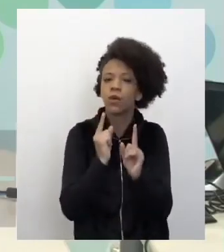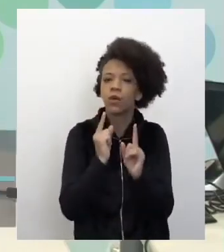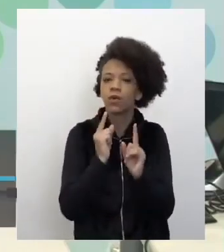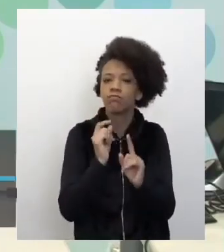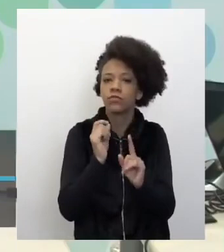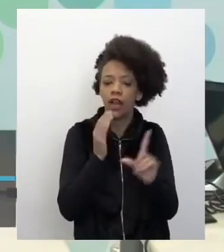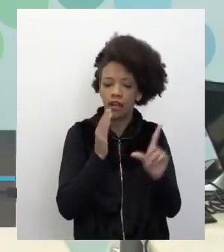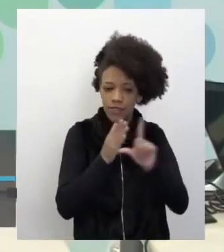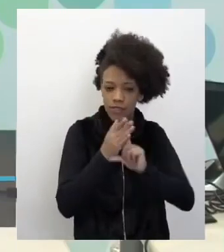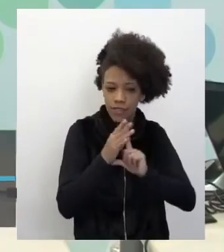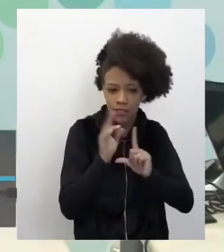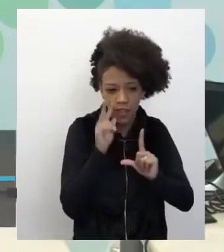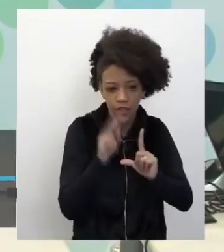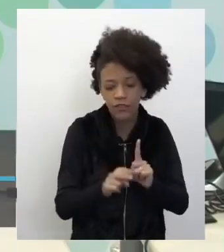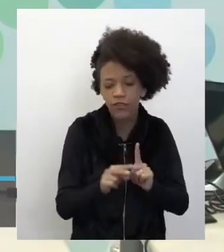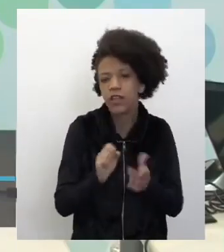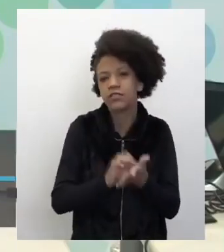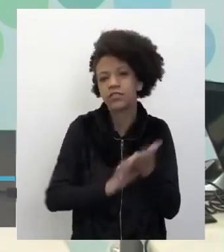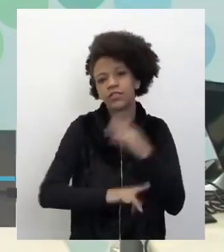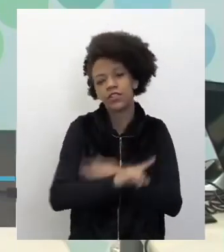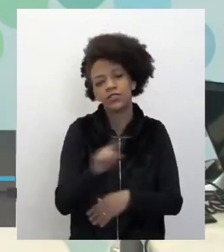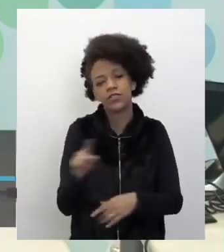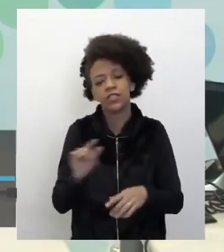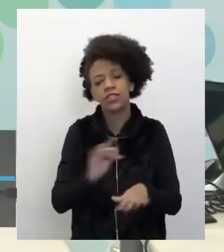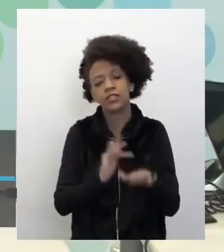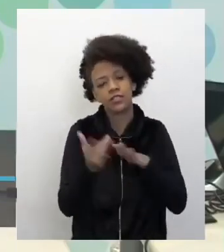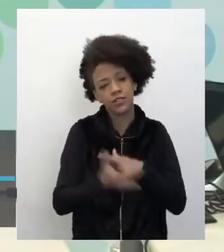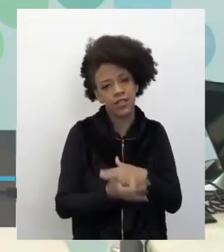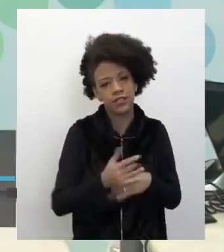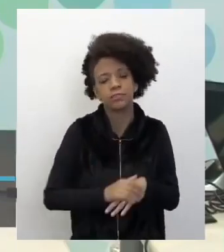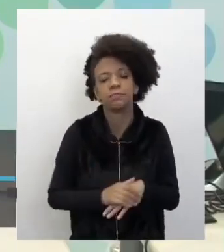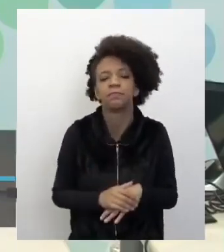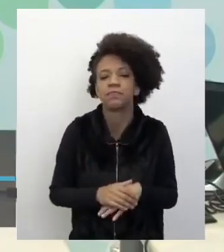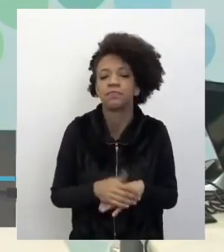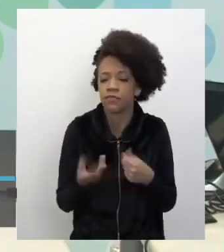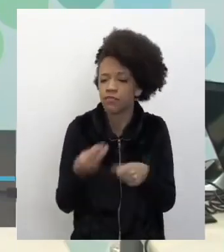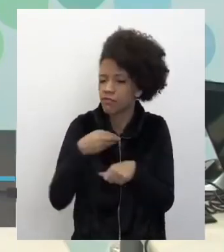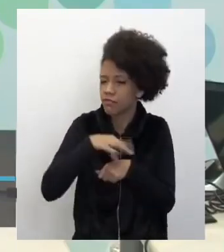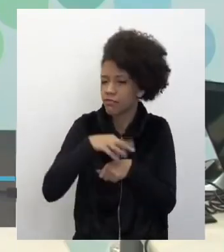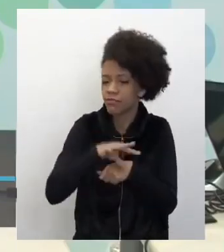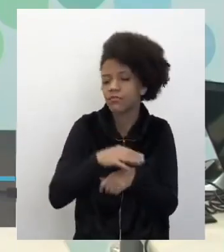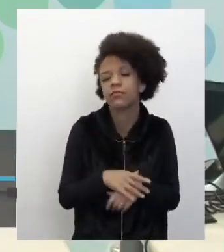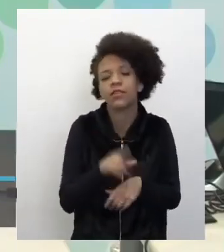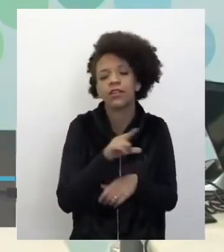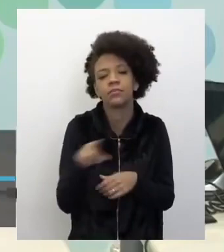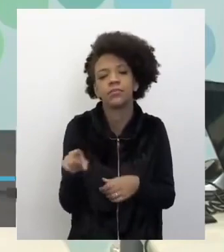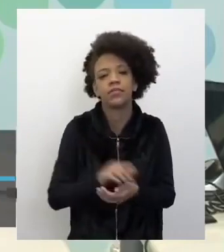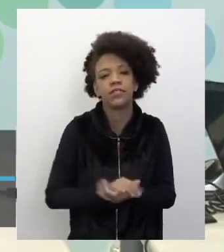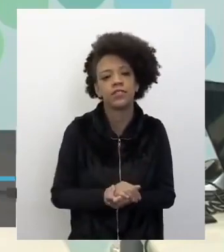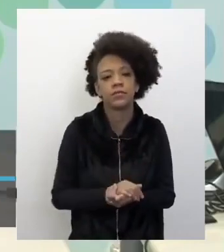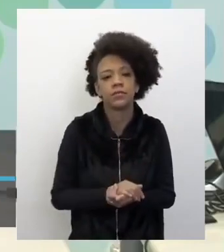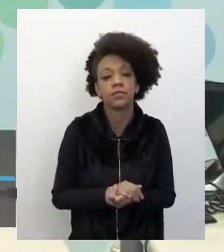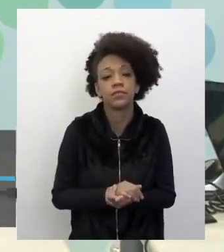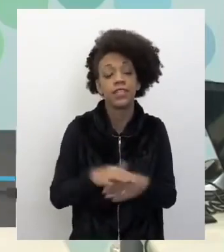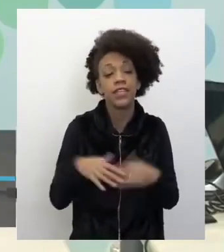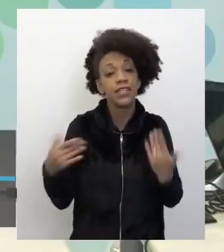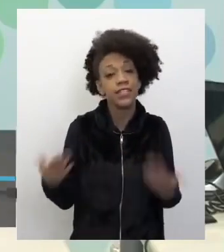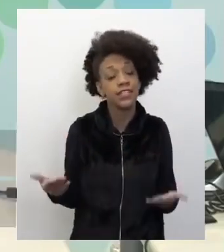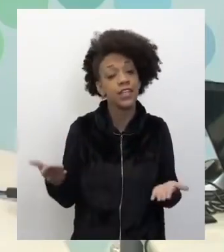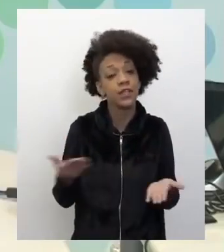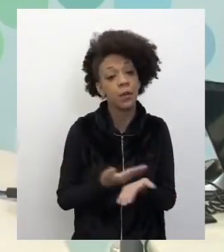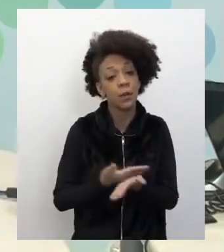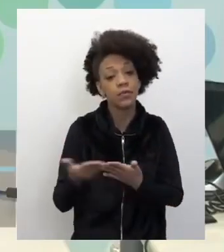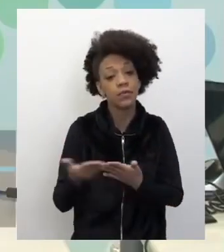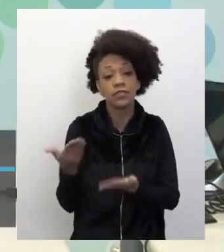atividades de vocês nas redes sociais. Então fica a dica aí para vocês. E aí a gente dando início à